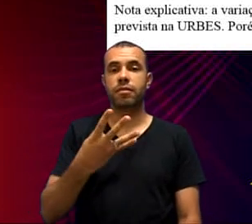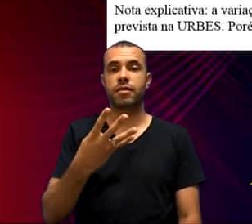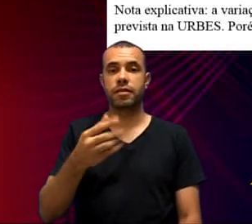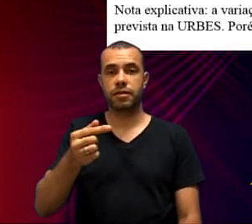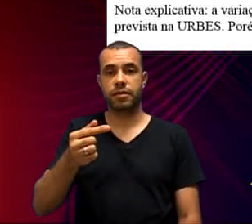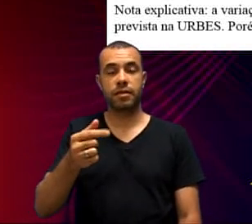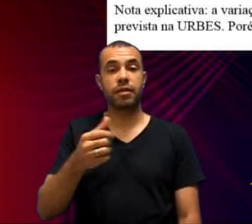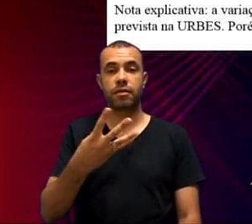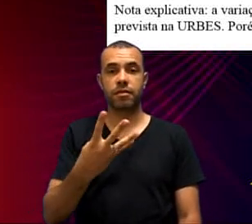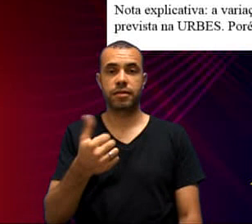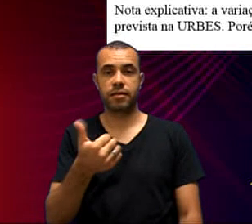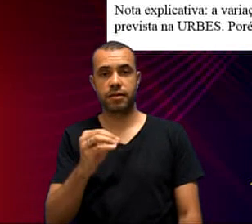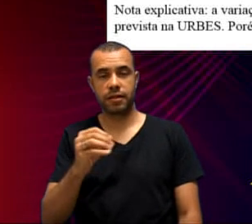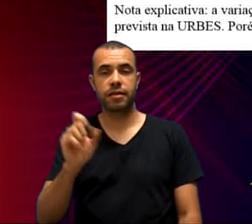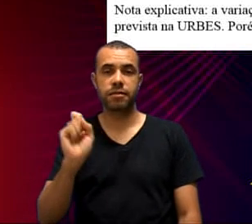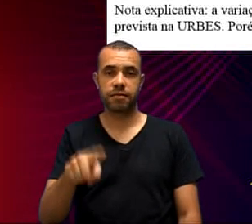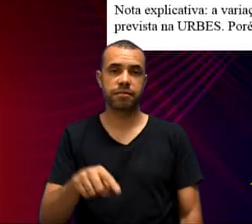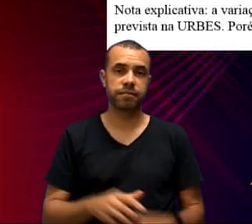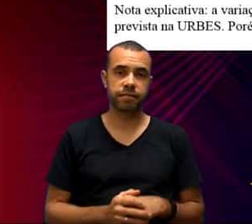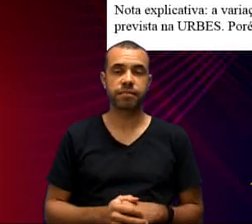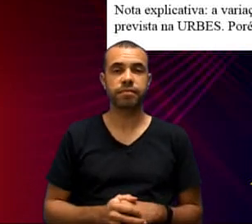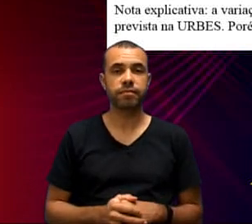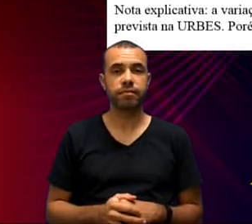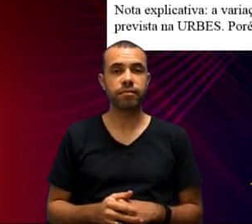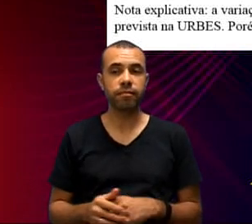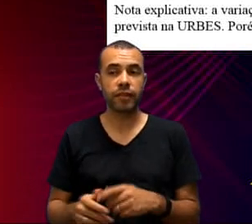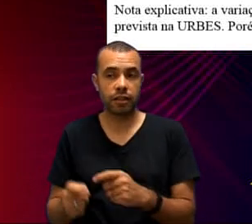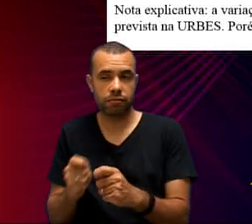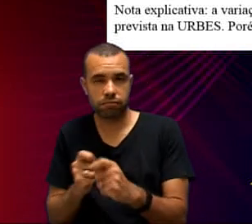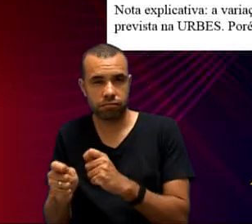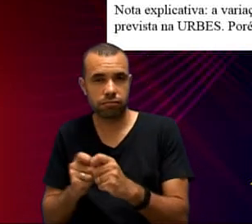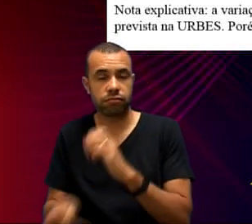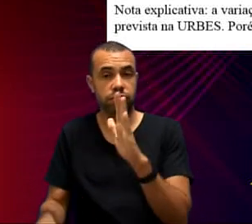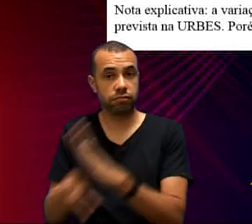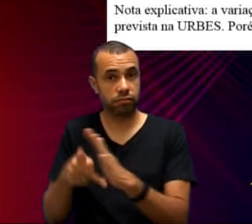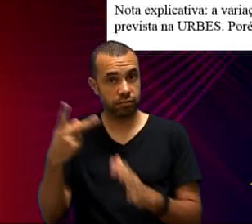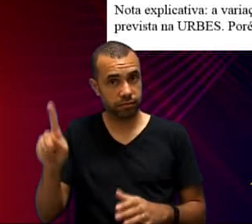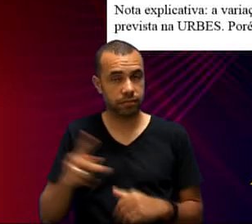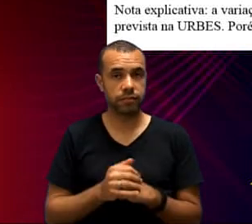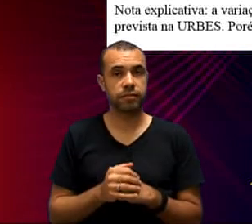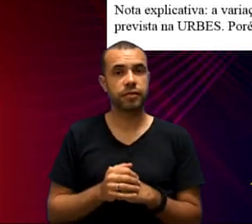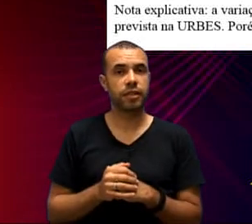270.410.000. Recursos de fundo próprios, né, os fundos